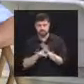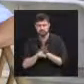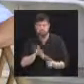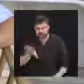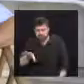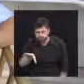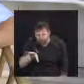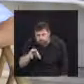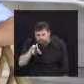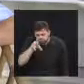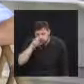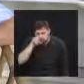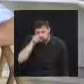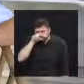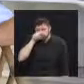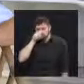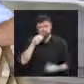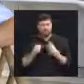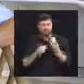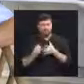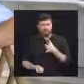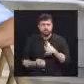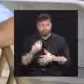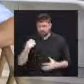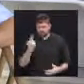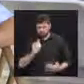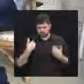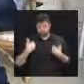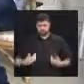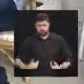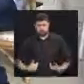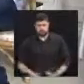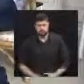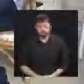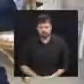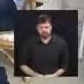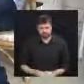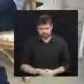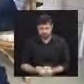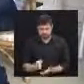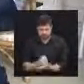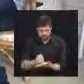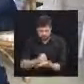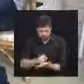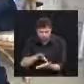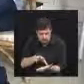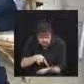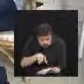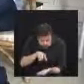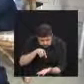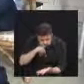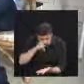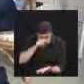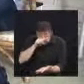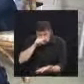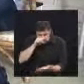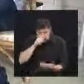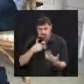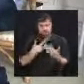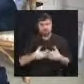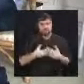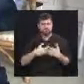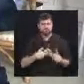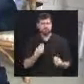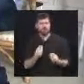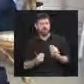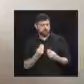aromaterapia. Uhum. Como que ela age no nosso organismo? A aromaterapia, ela funcionaria mais ou menos